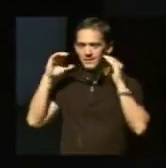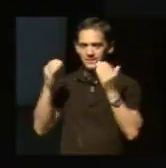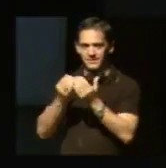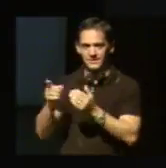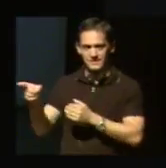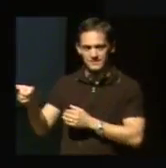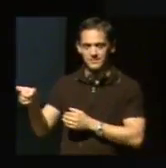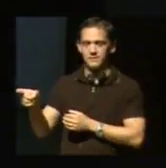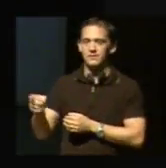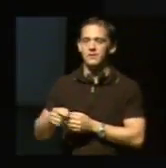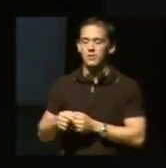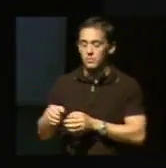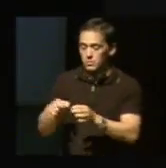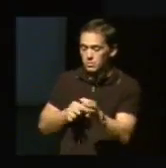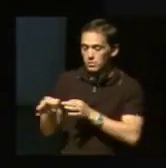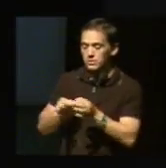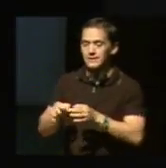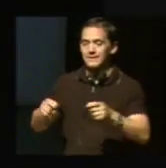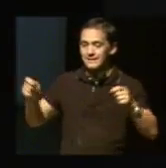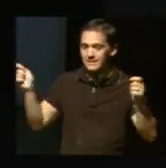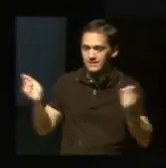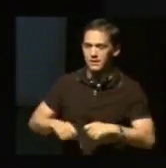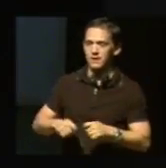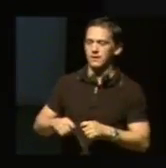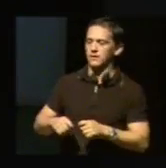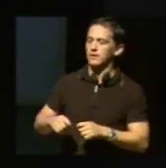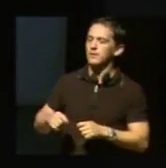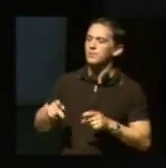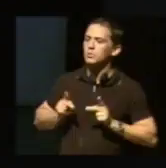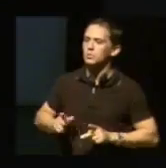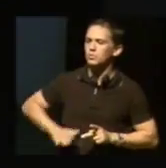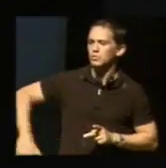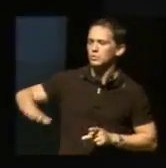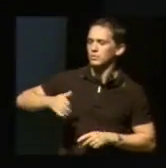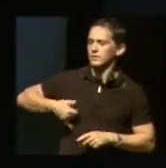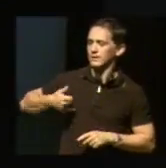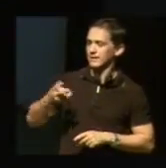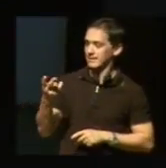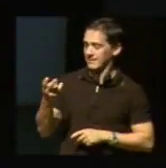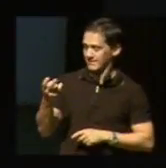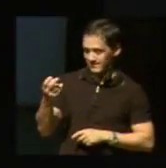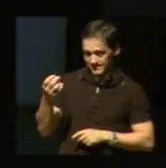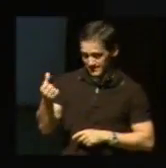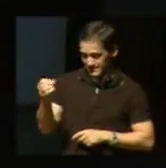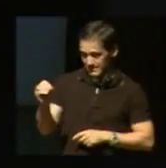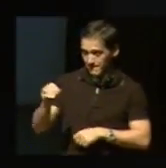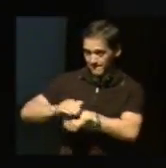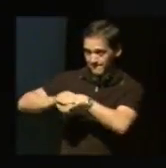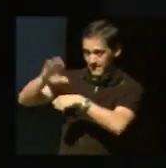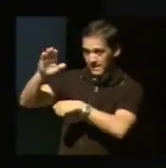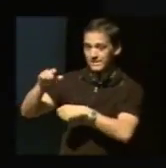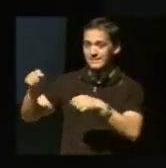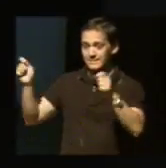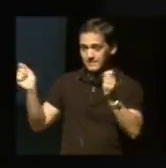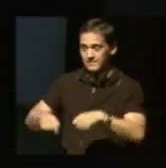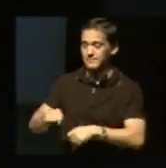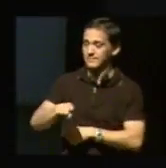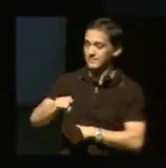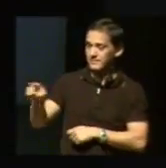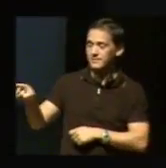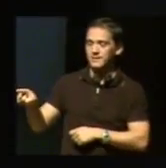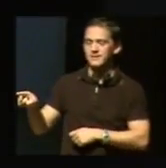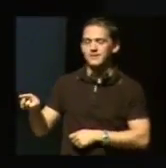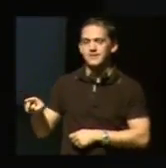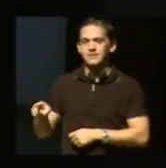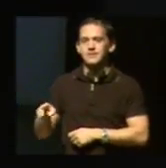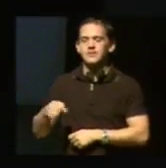nós vamos possibilitar que essas pessoas com mais de 60 anos possam se